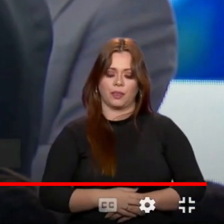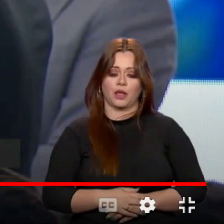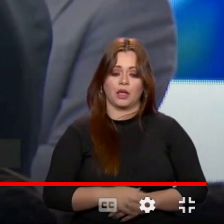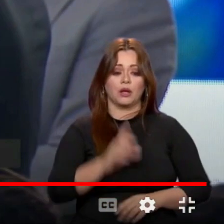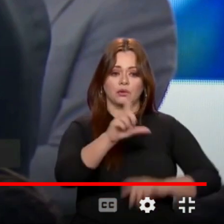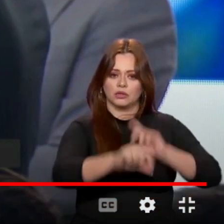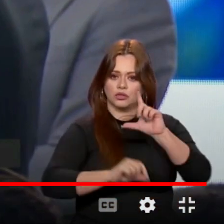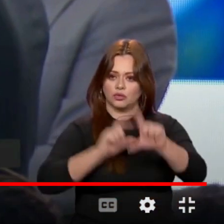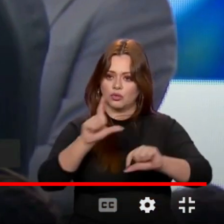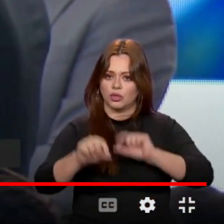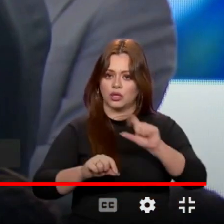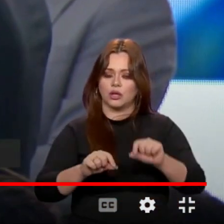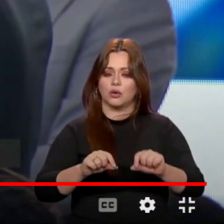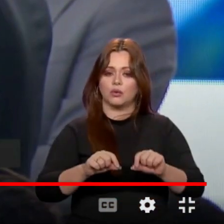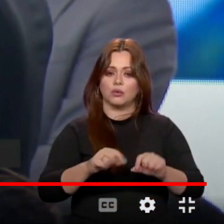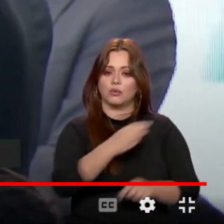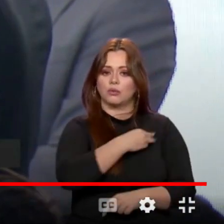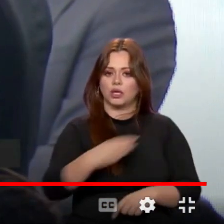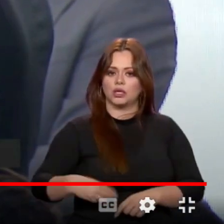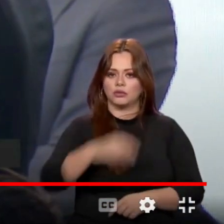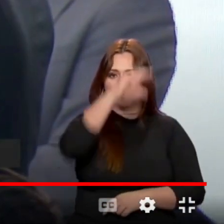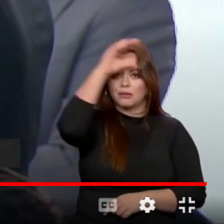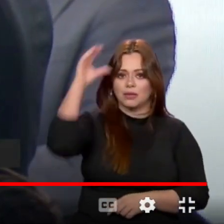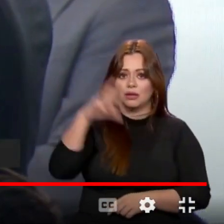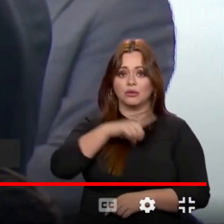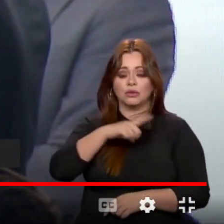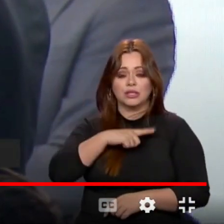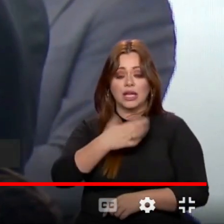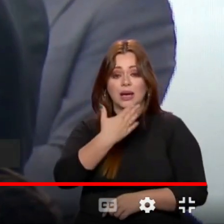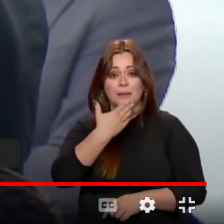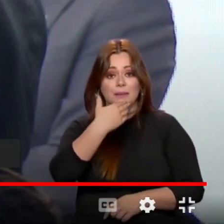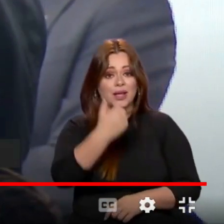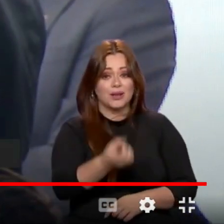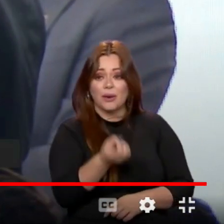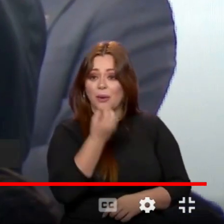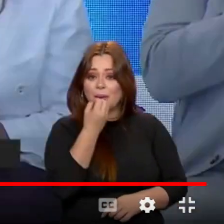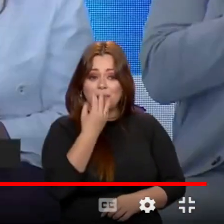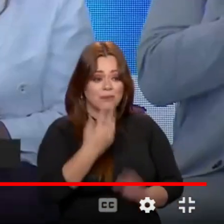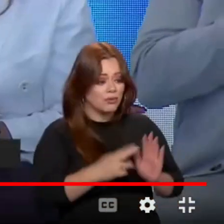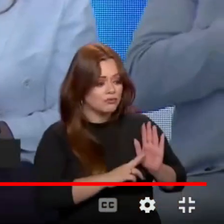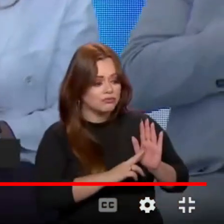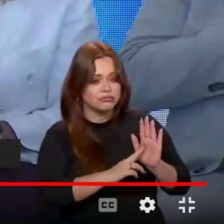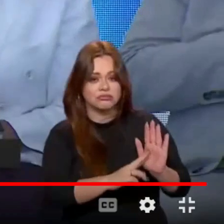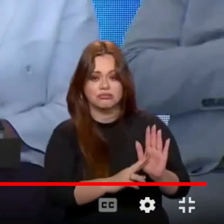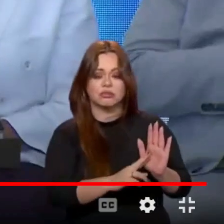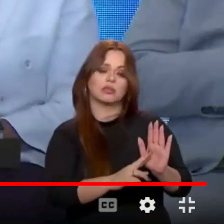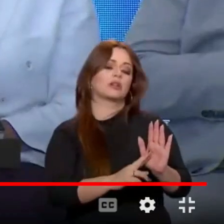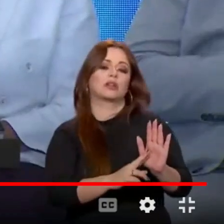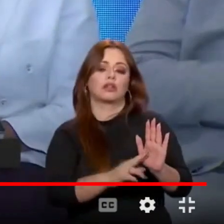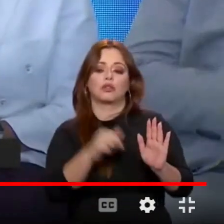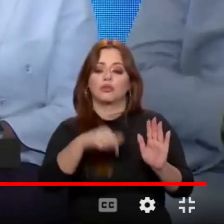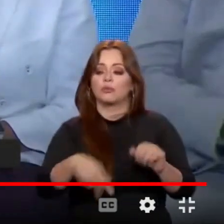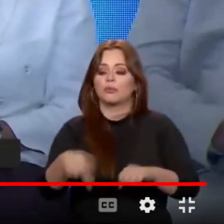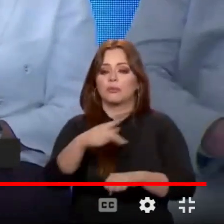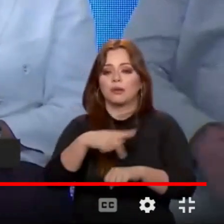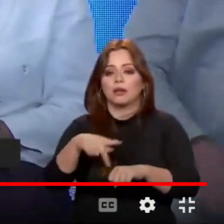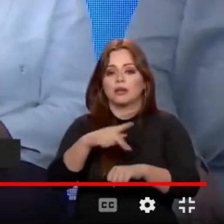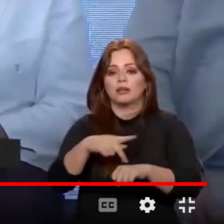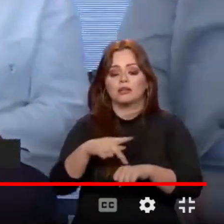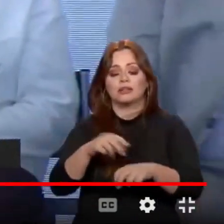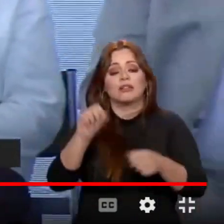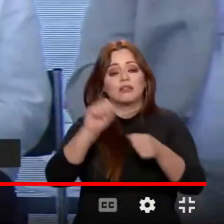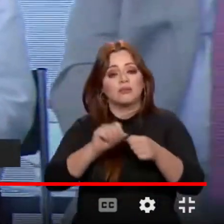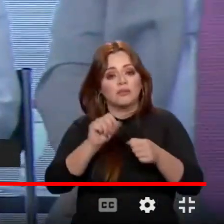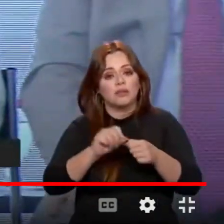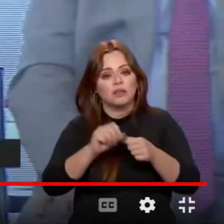que é governador do Ceará, onde tem essa melhor e uma das boas referências no país daquilo que se fez ao longo